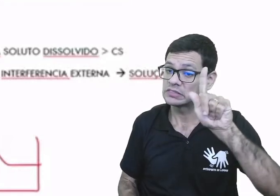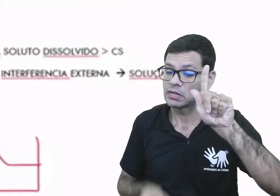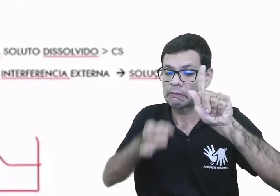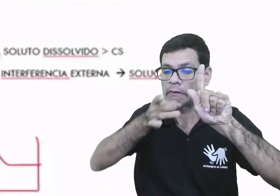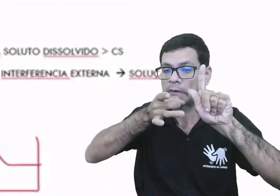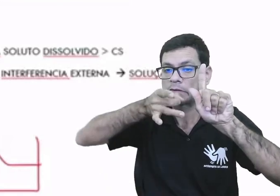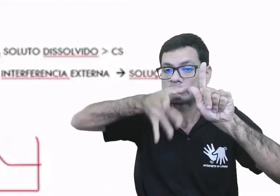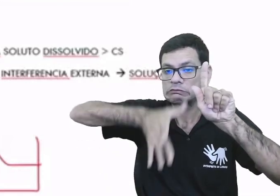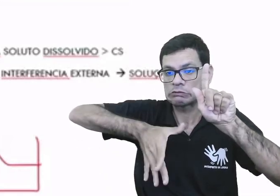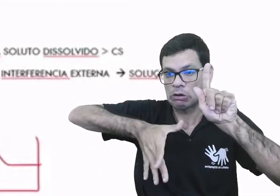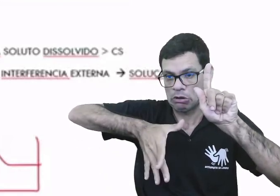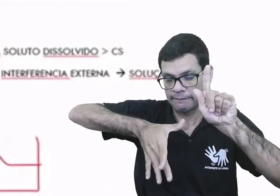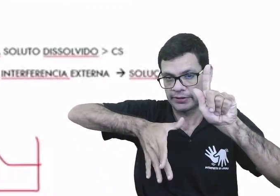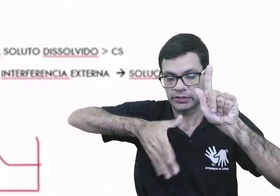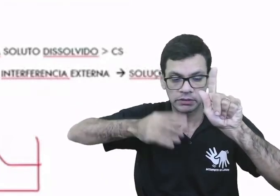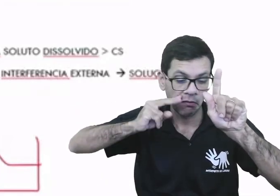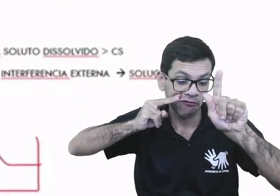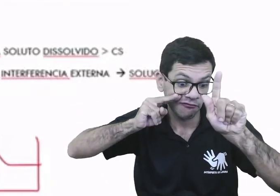aí,